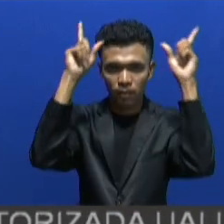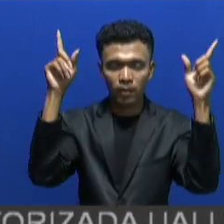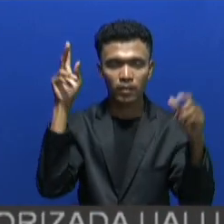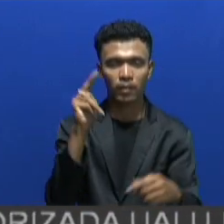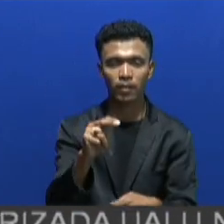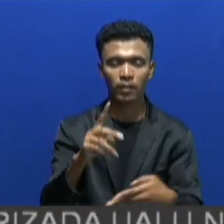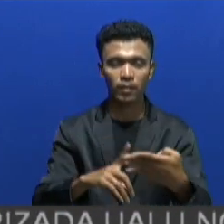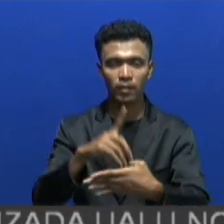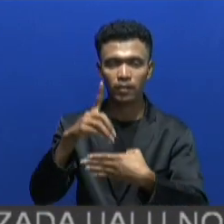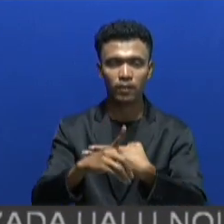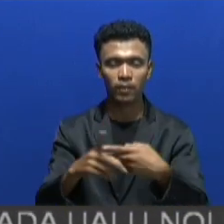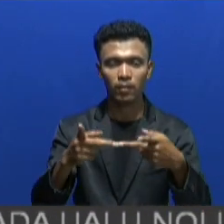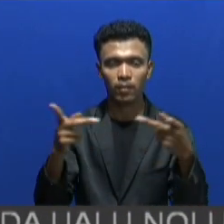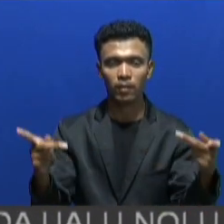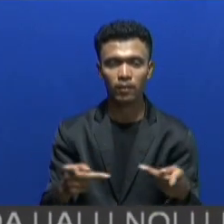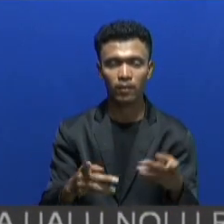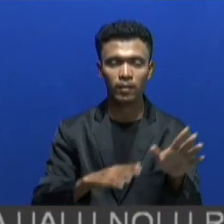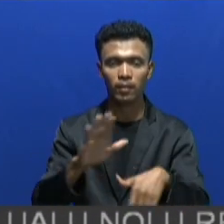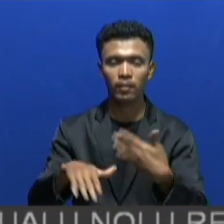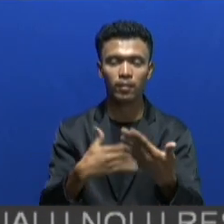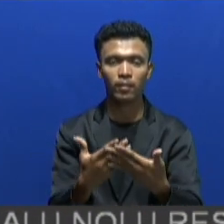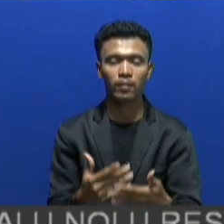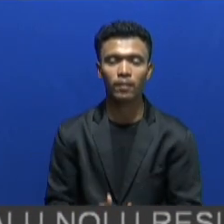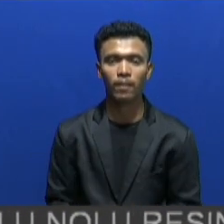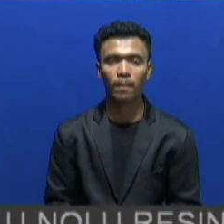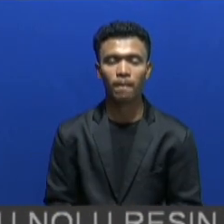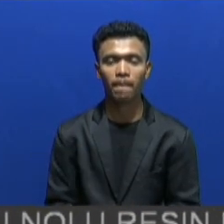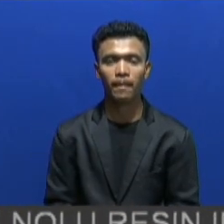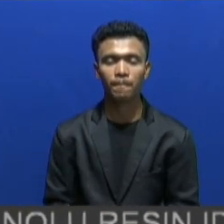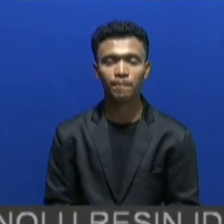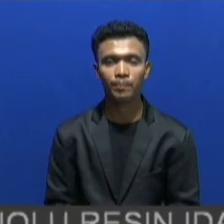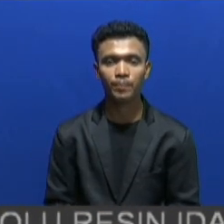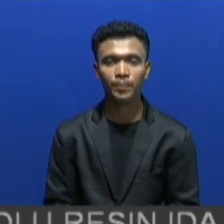desenvolvimento iha setor hotu. Laurindura Zahaba, Albito Alves, RTTL.